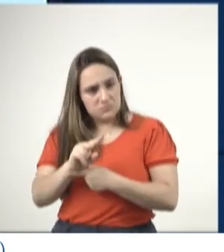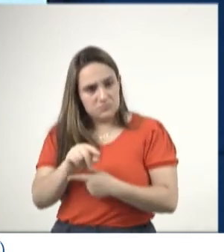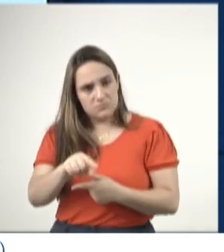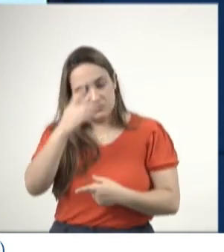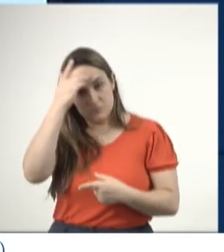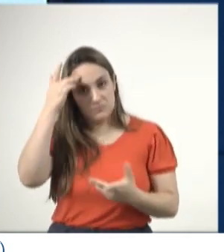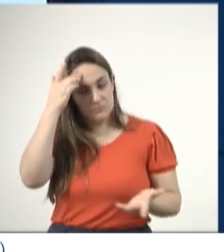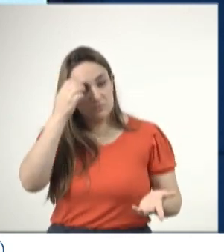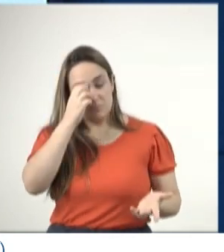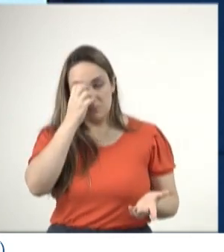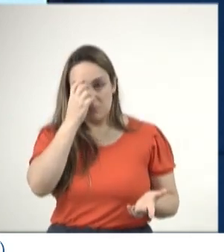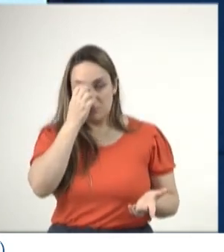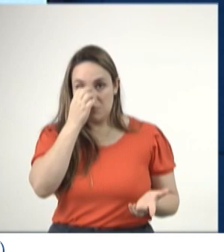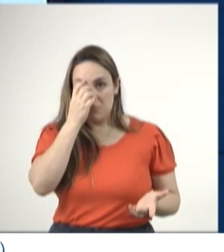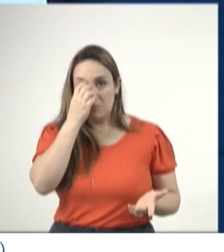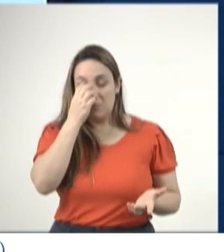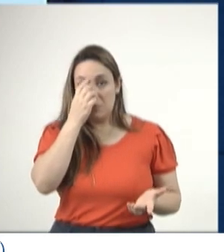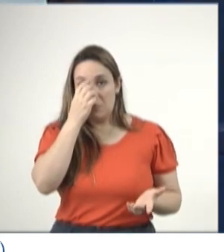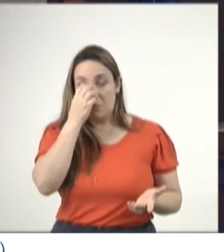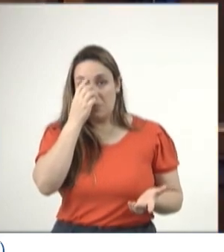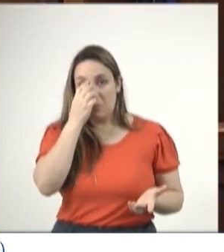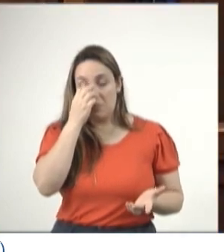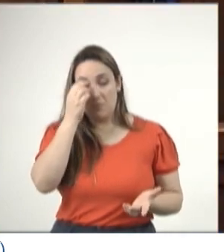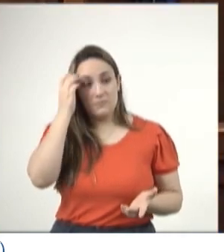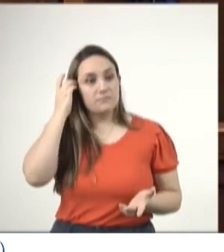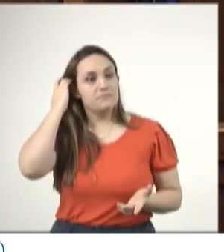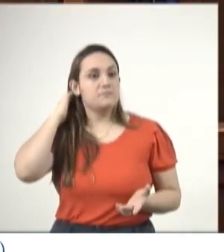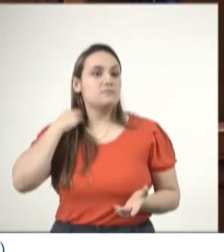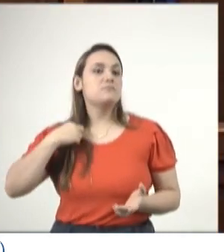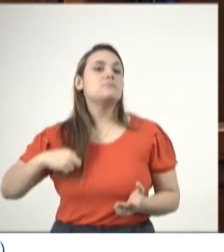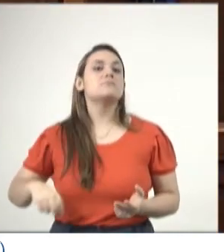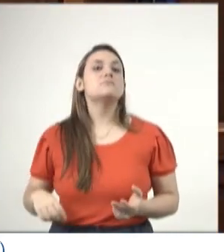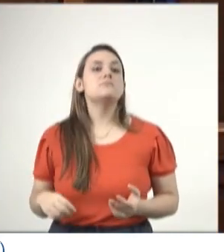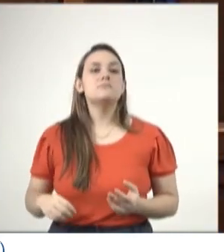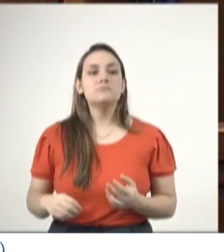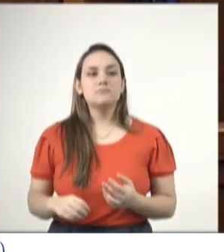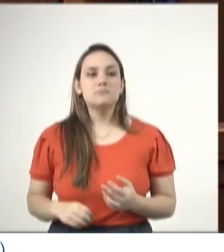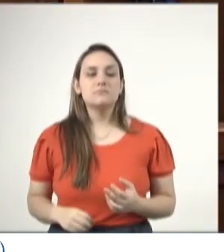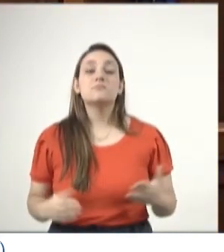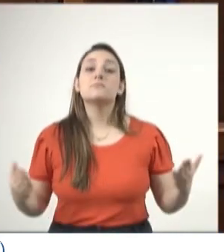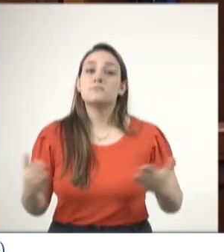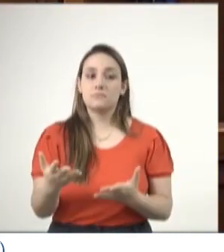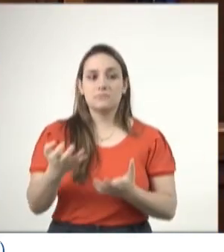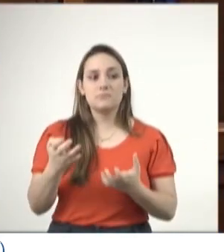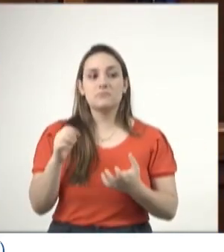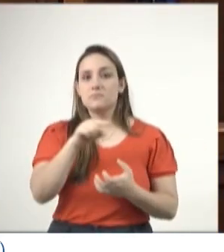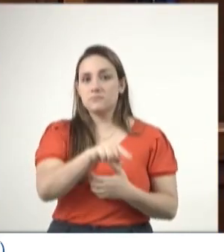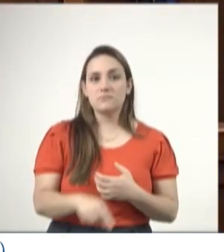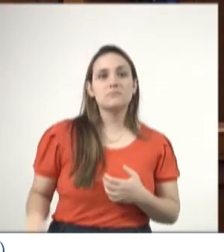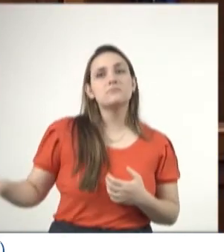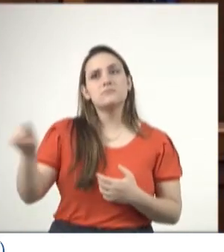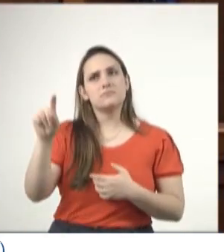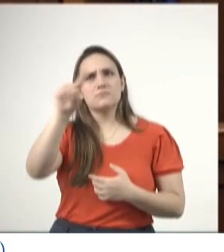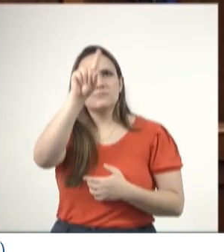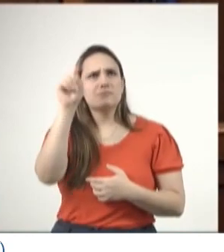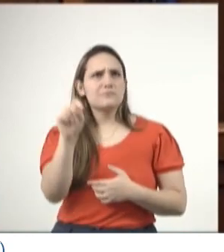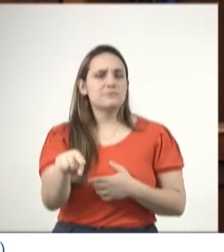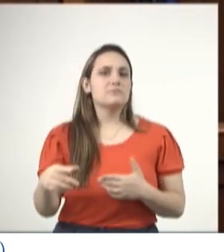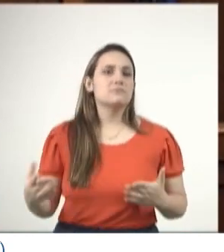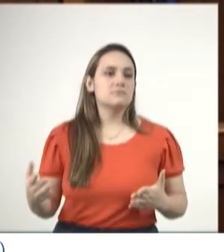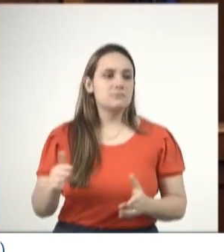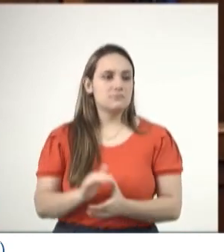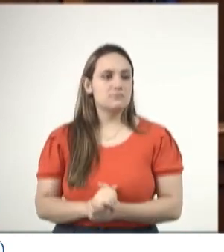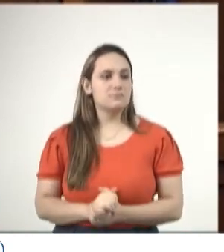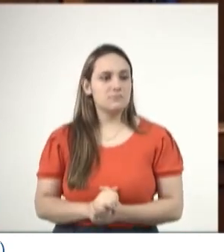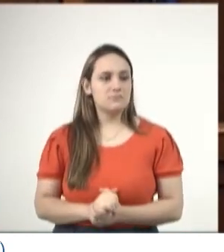que é que eu faço, além do que a regra me manda fazer? Então, eu deixo esse questionamento, porque, mas eu não